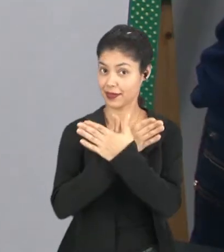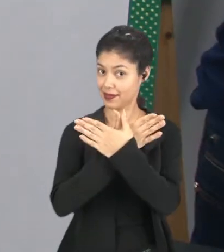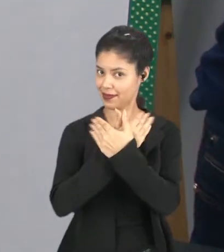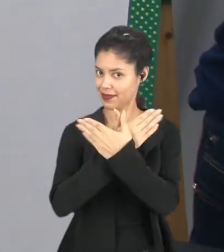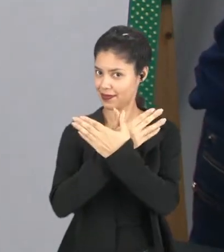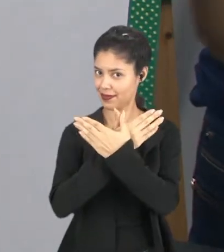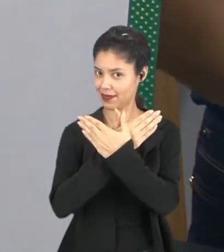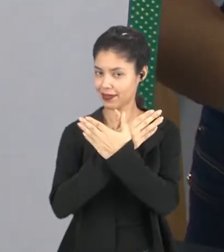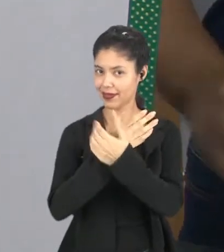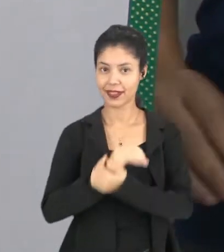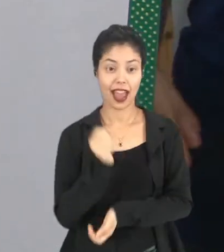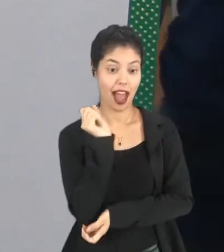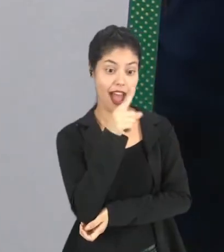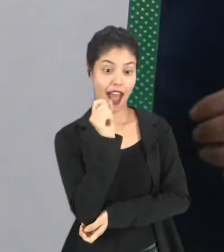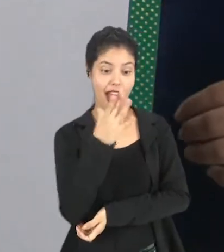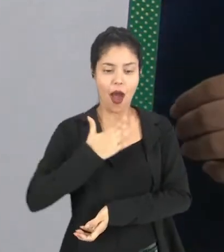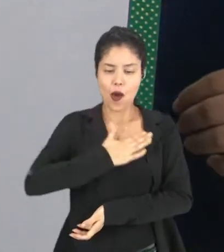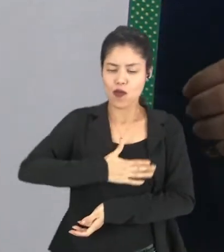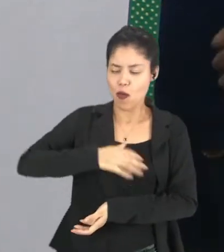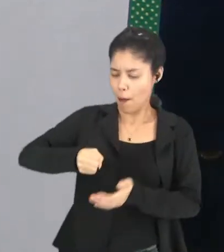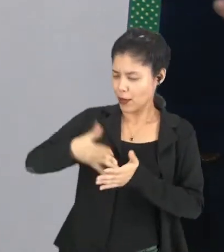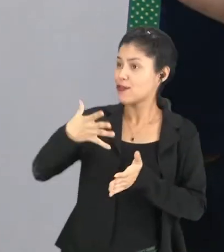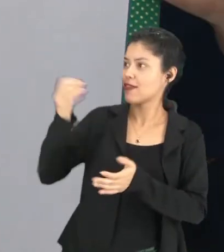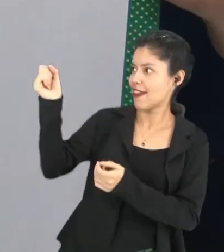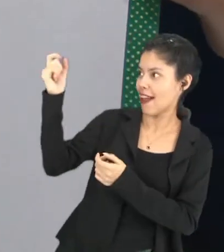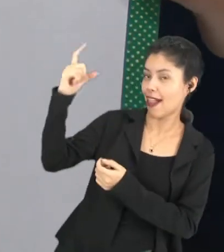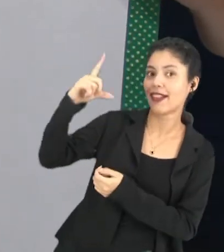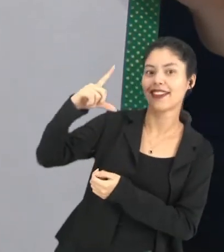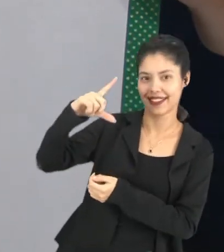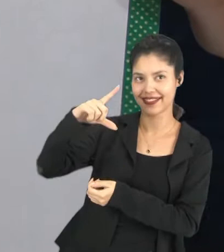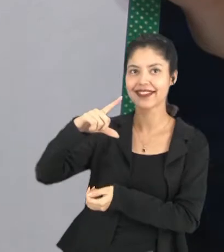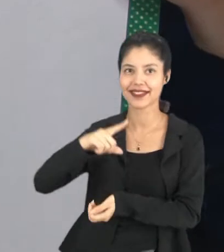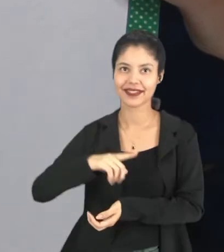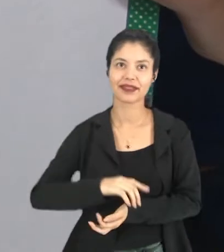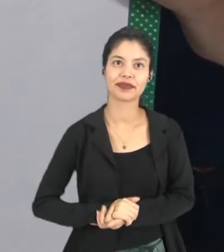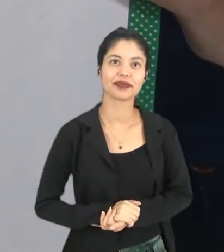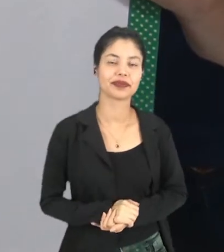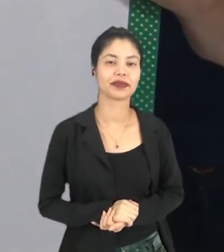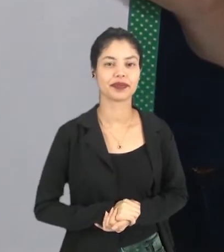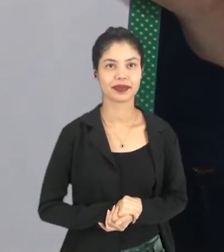Borboletas azuis gostam muito de luz.